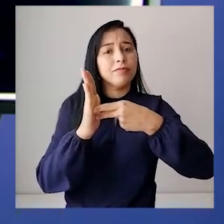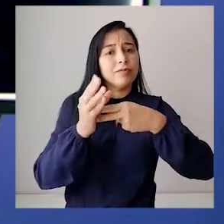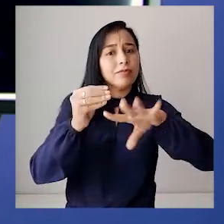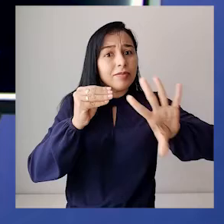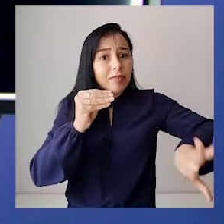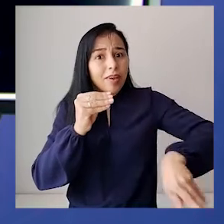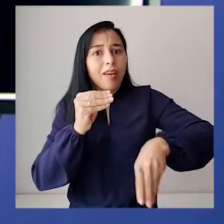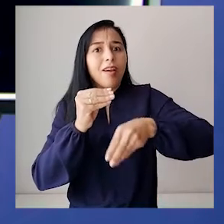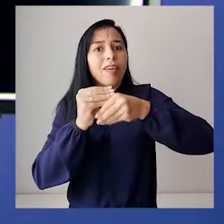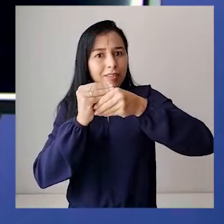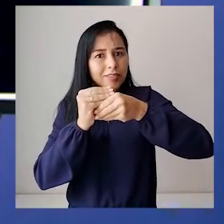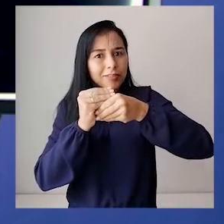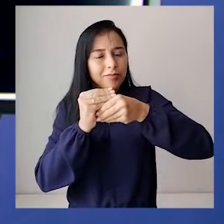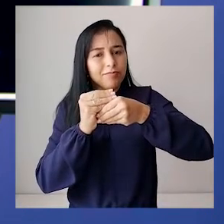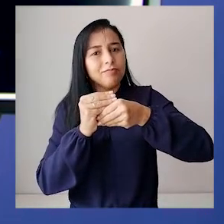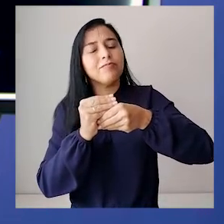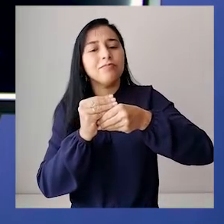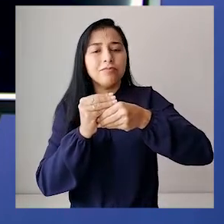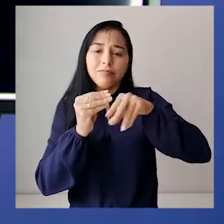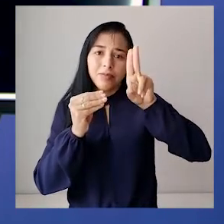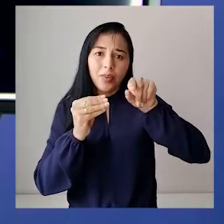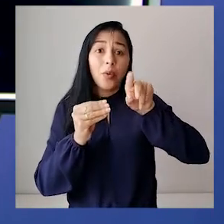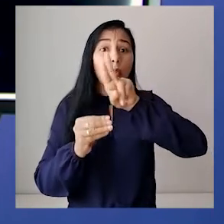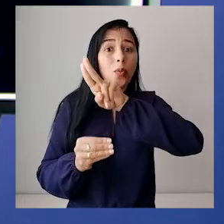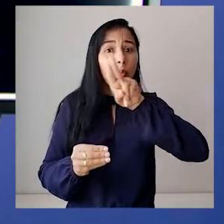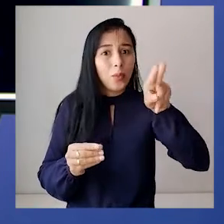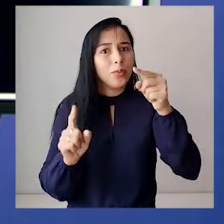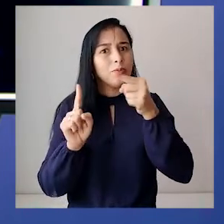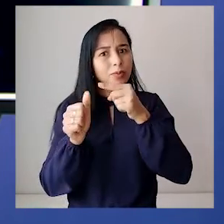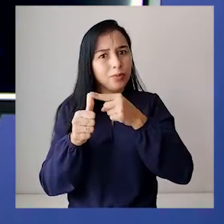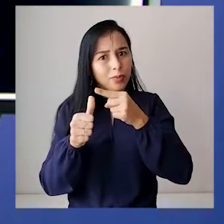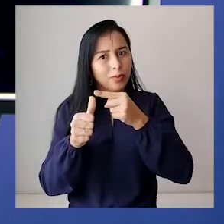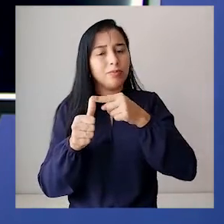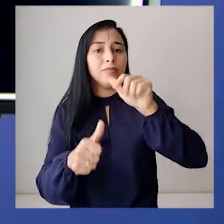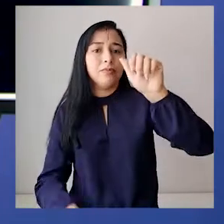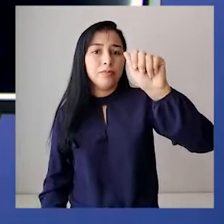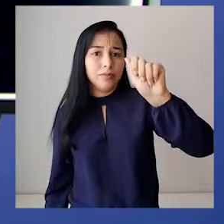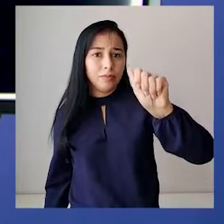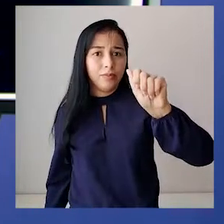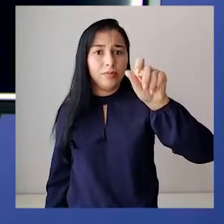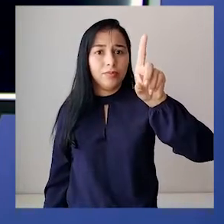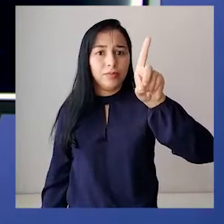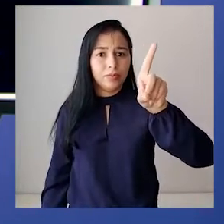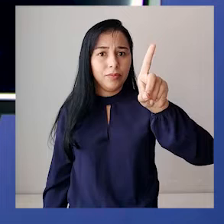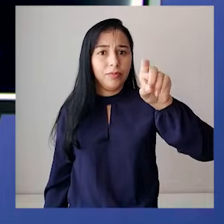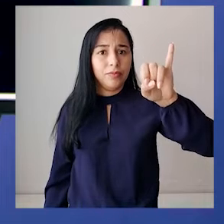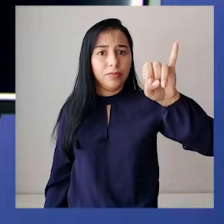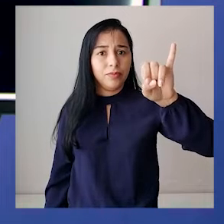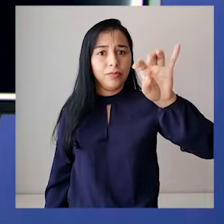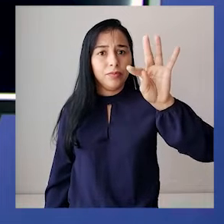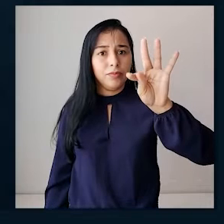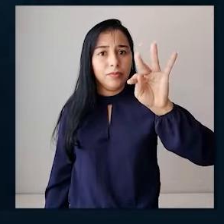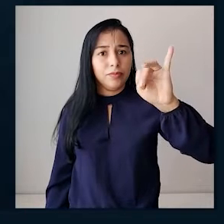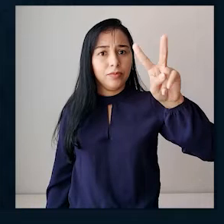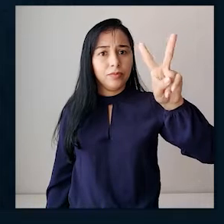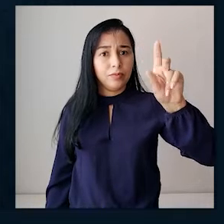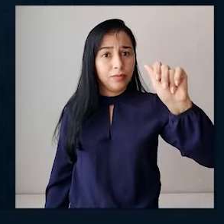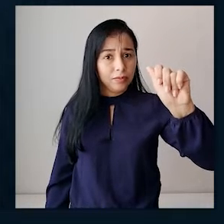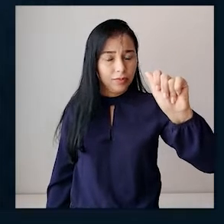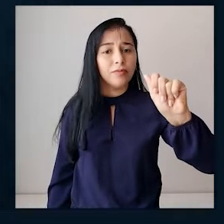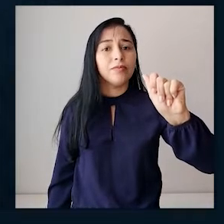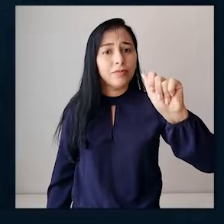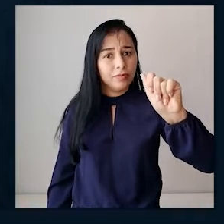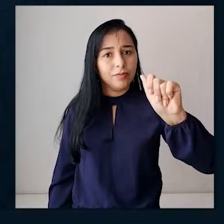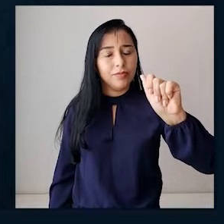a ideia de adição e acréscimo. E quando isso acontece, a gente vai classificar a oração como